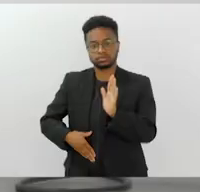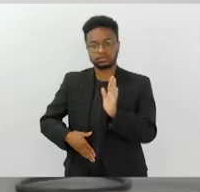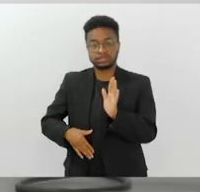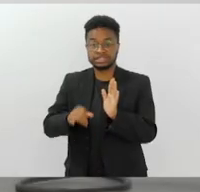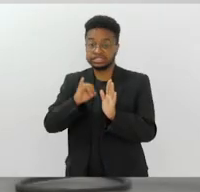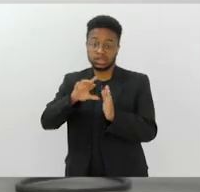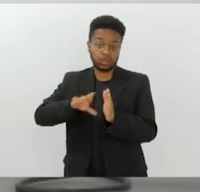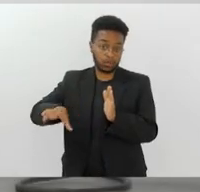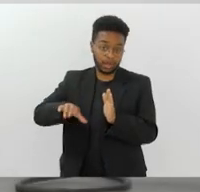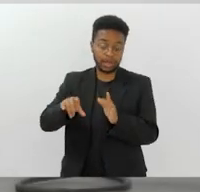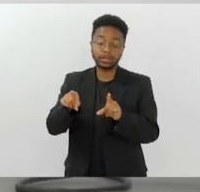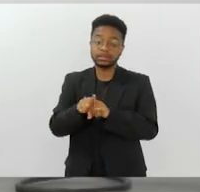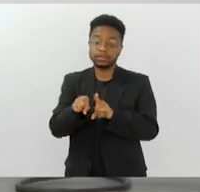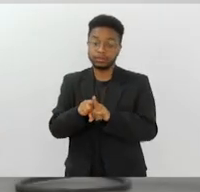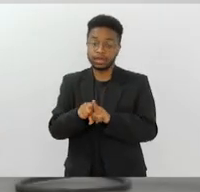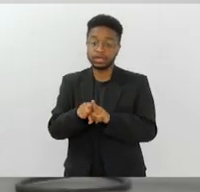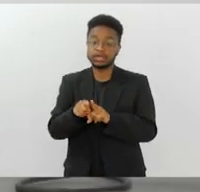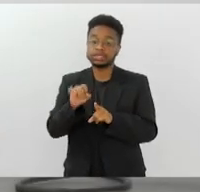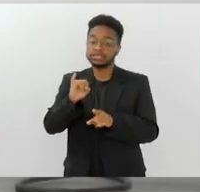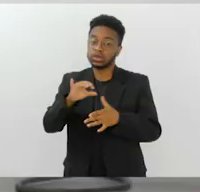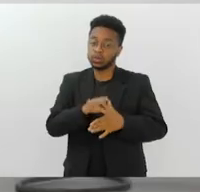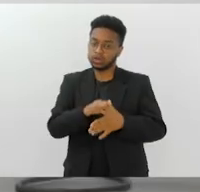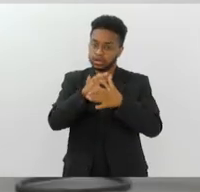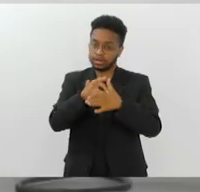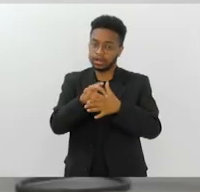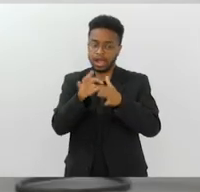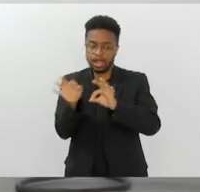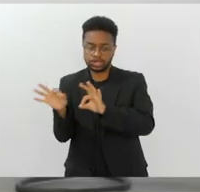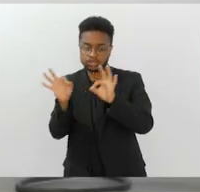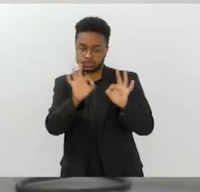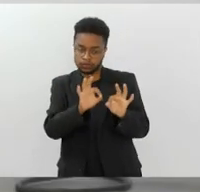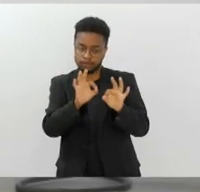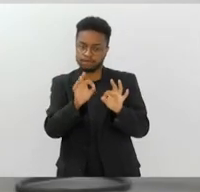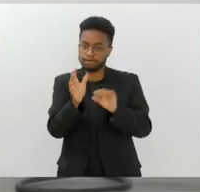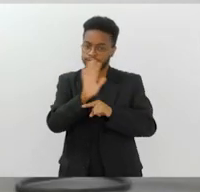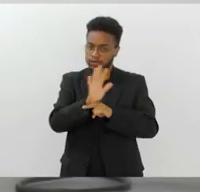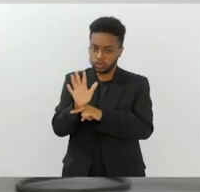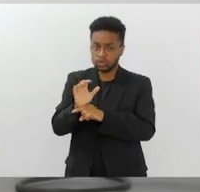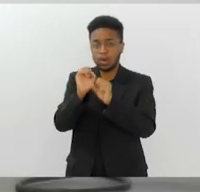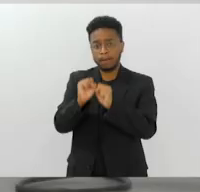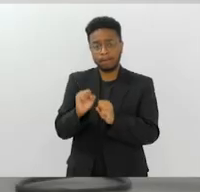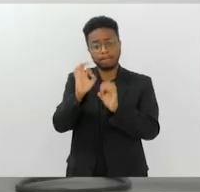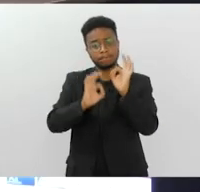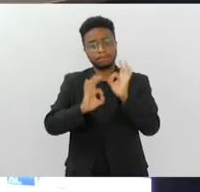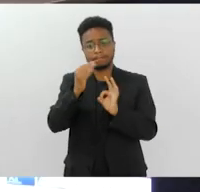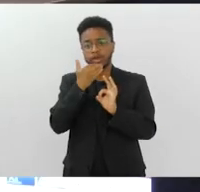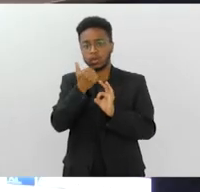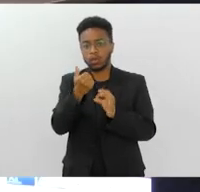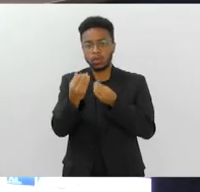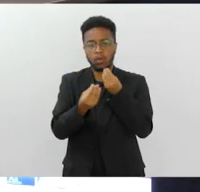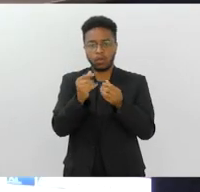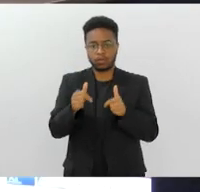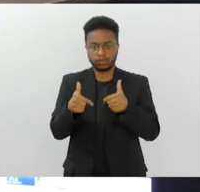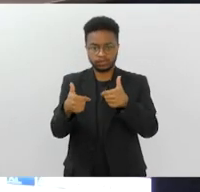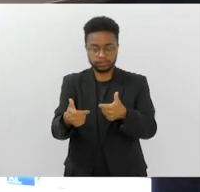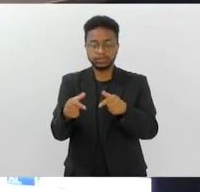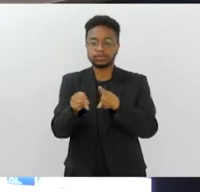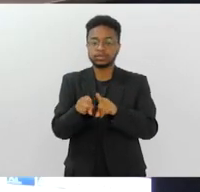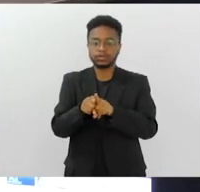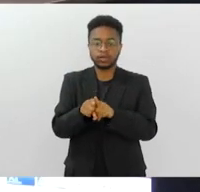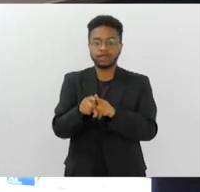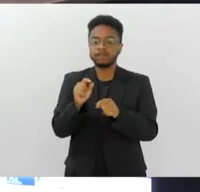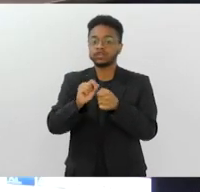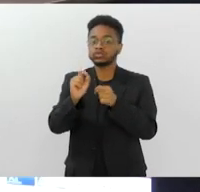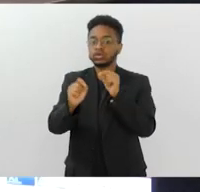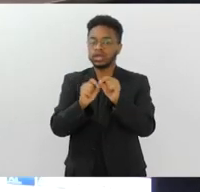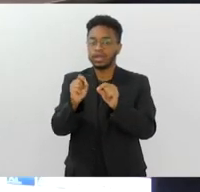disso um bom Comandante vendo esses vídeos podia planejar melhor as operações levando a que a polícia